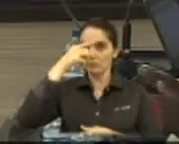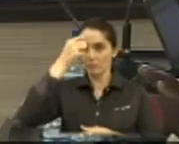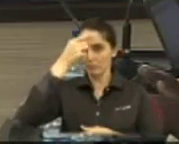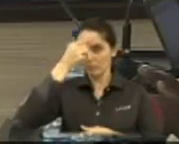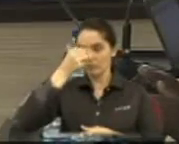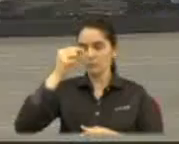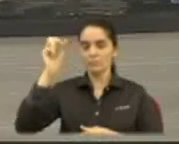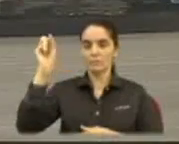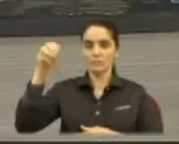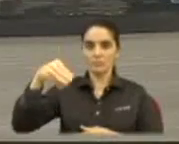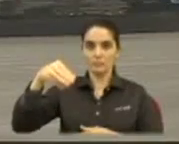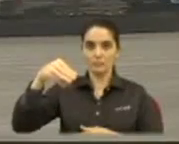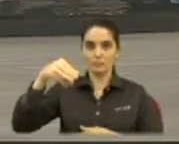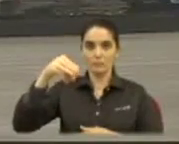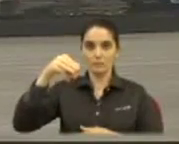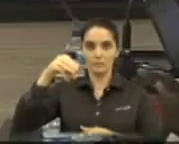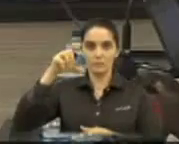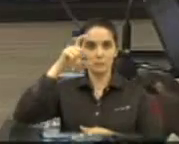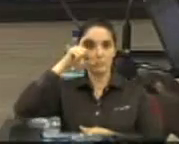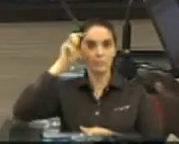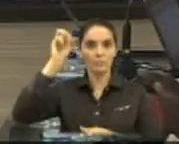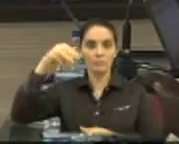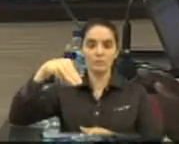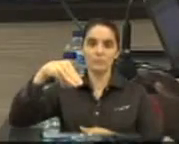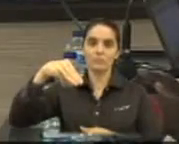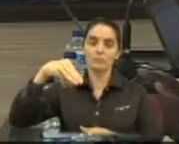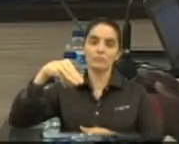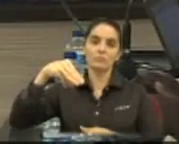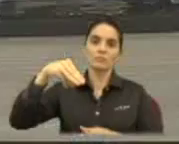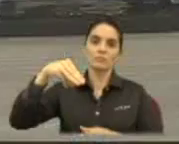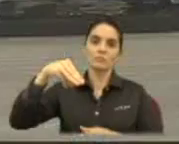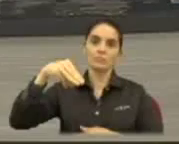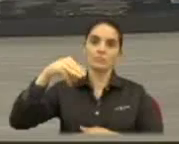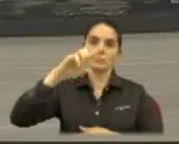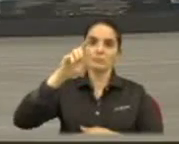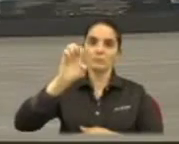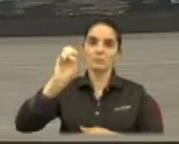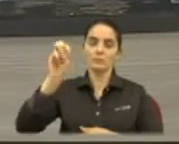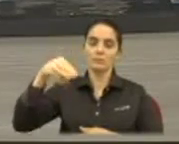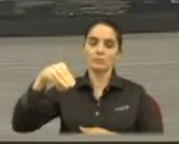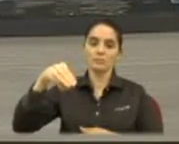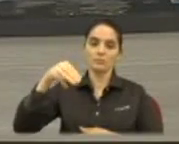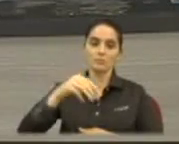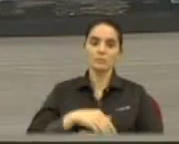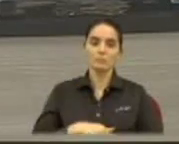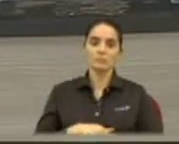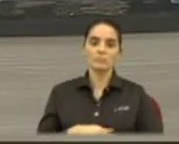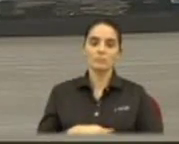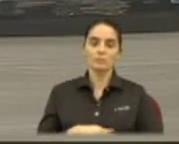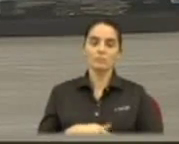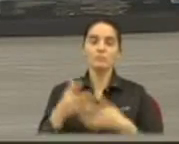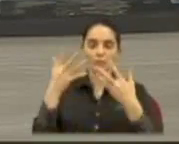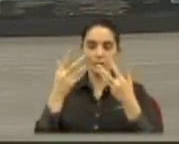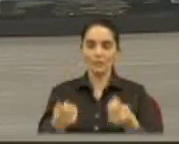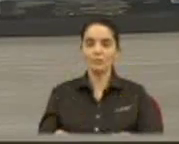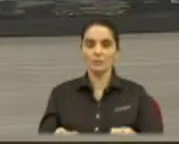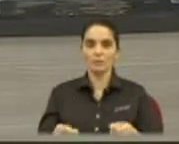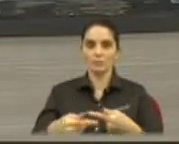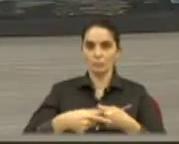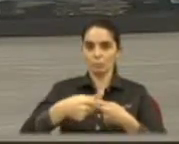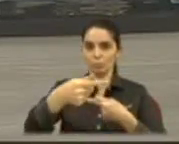Sim. Vereador Farid. Sim. Vereador Zé da Mix. Sim. Está adiado por